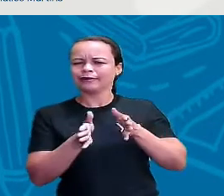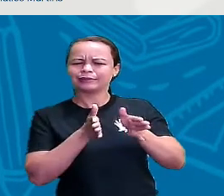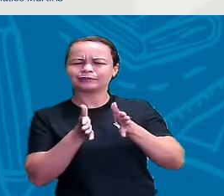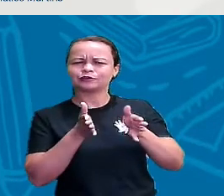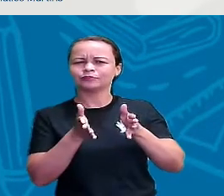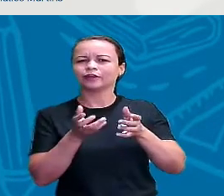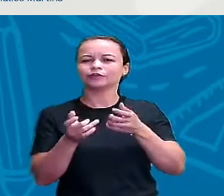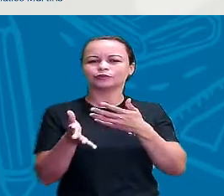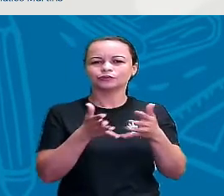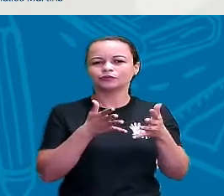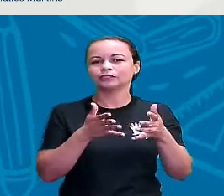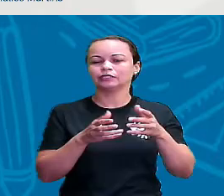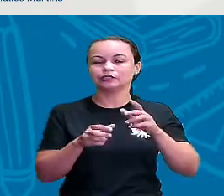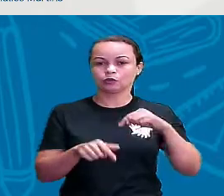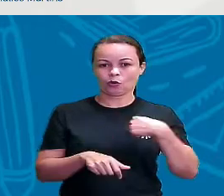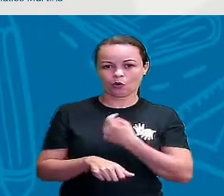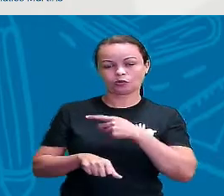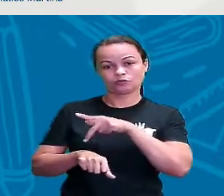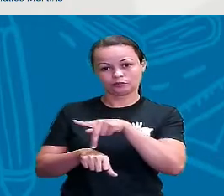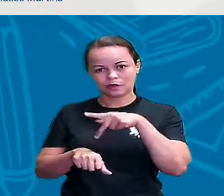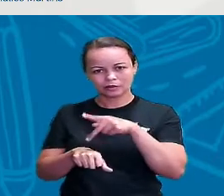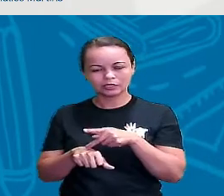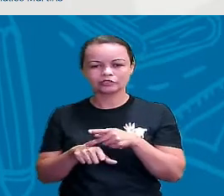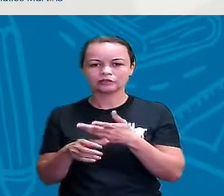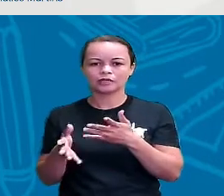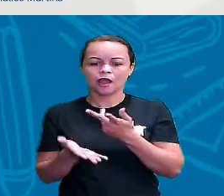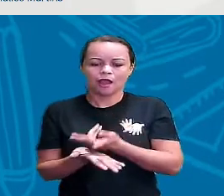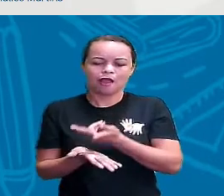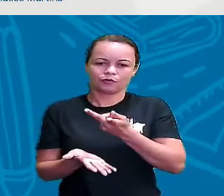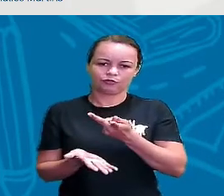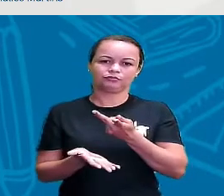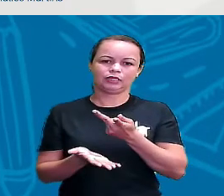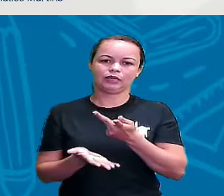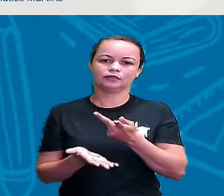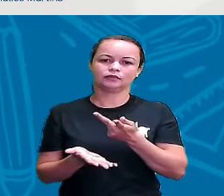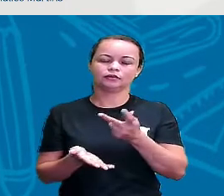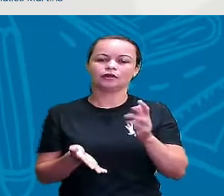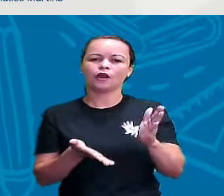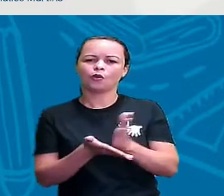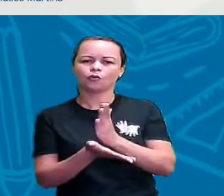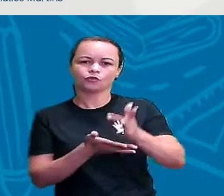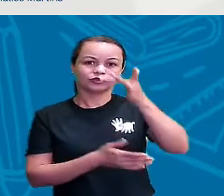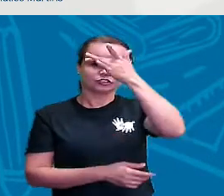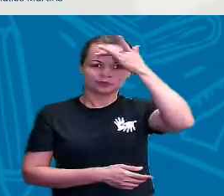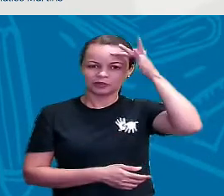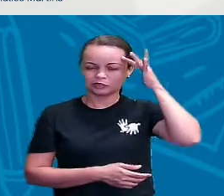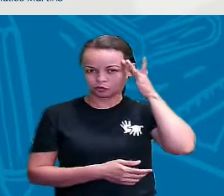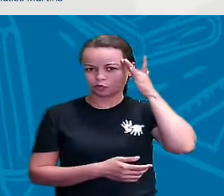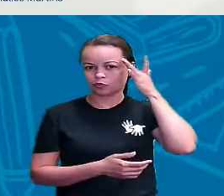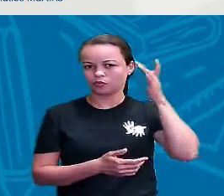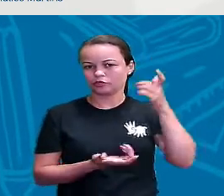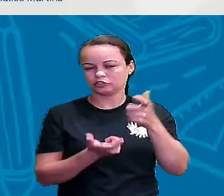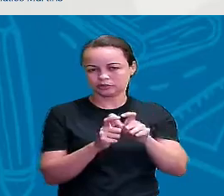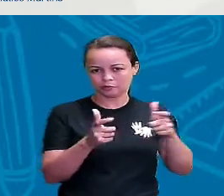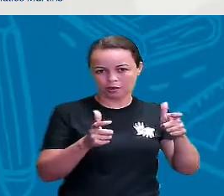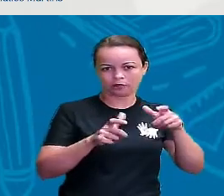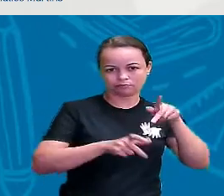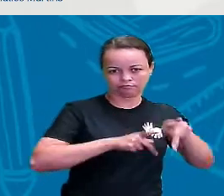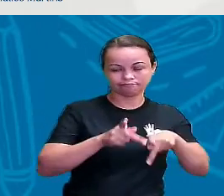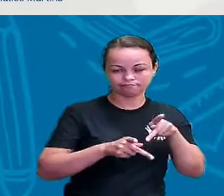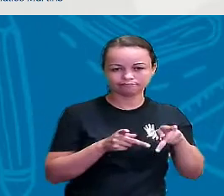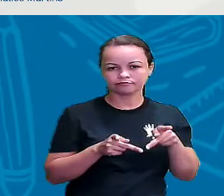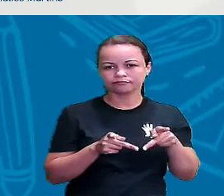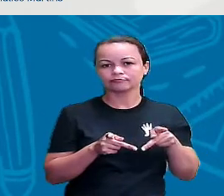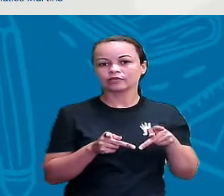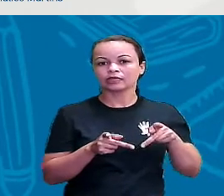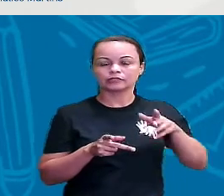no nosso país, e a gente vai ver mais na frente. Acontece que algumas pessoas, né, grande parte da população